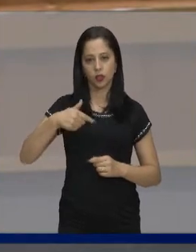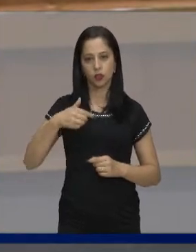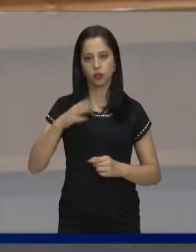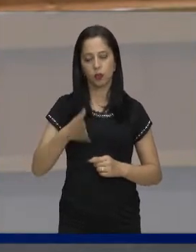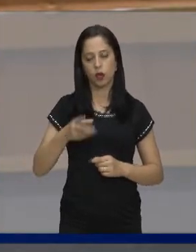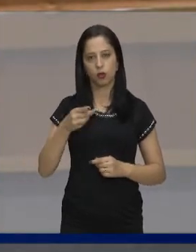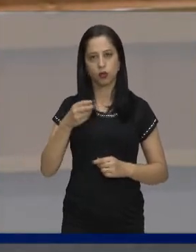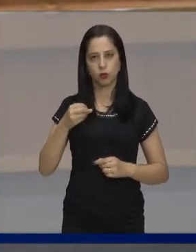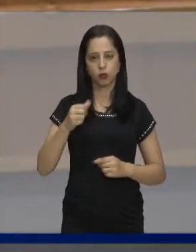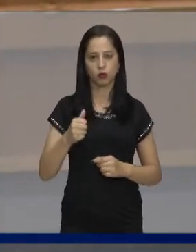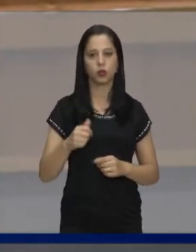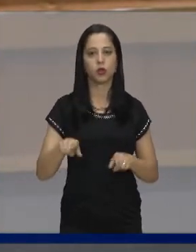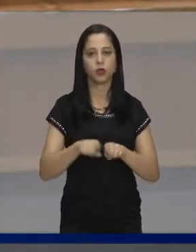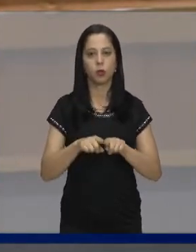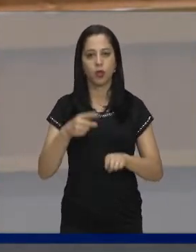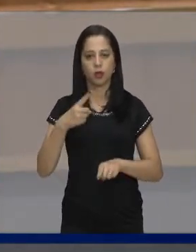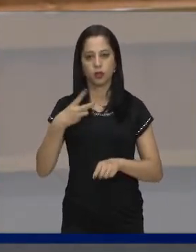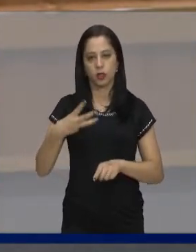13097/2021 e